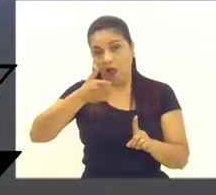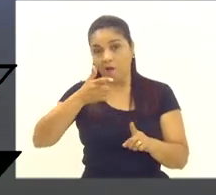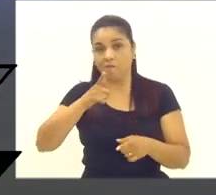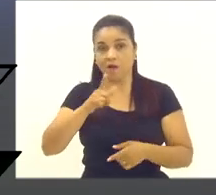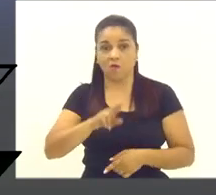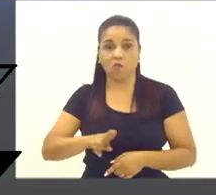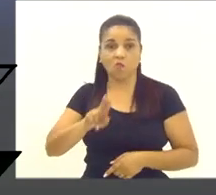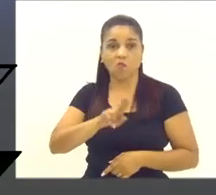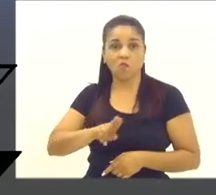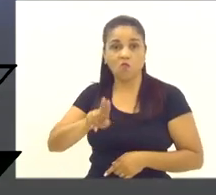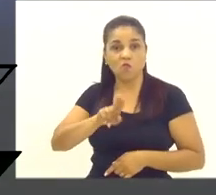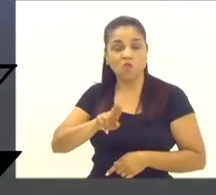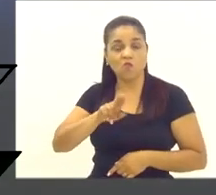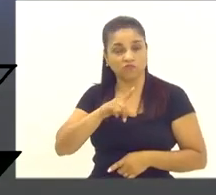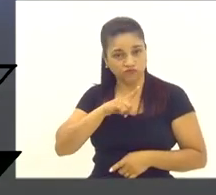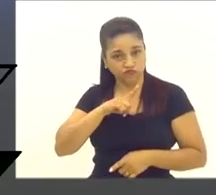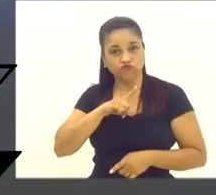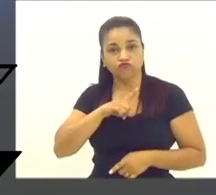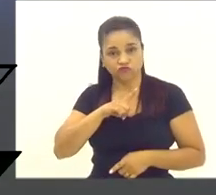ia usar para